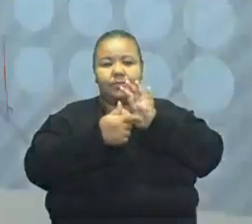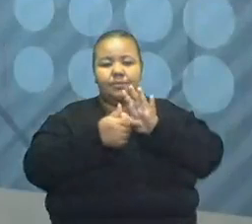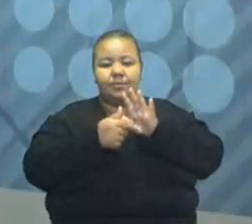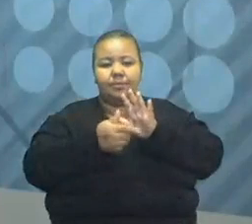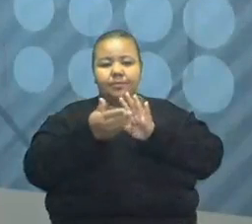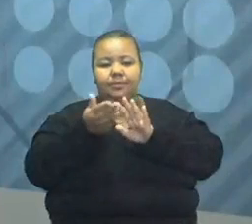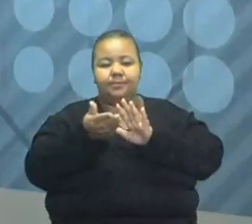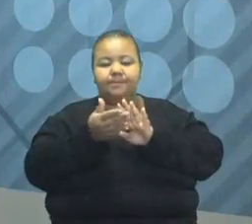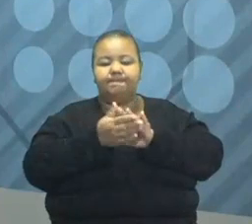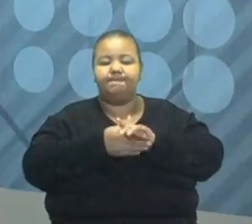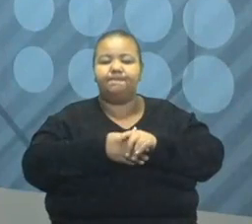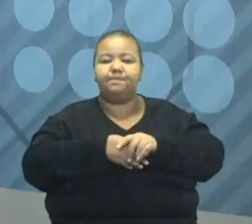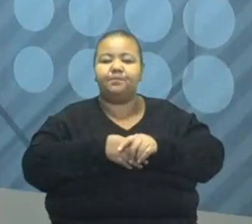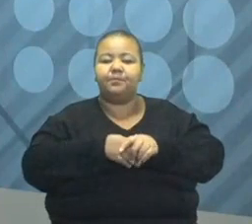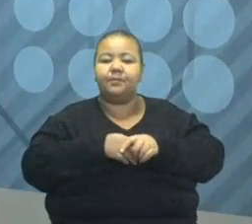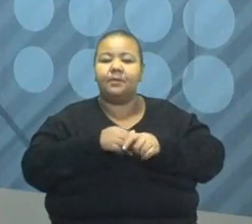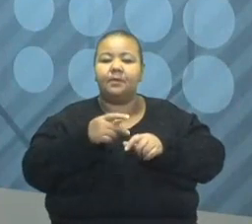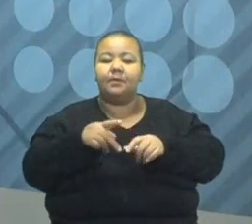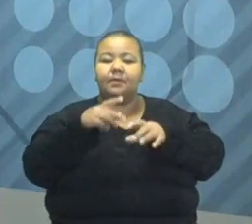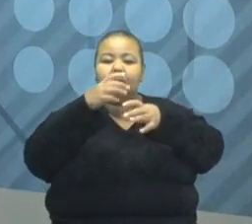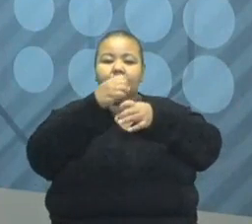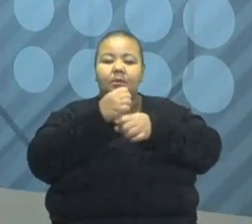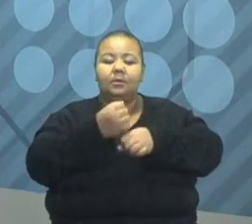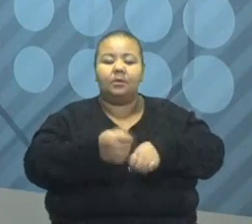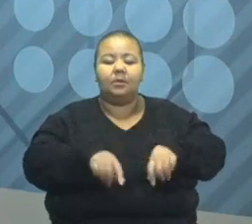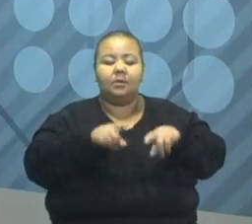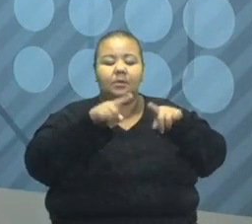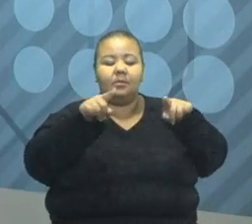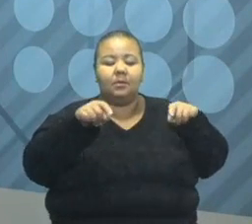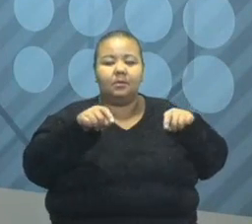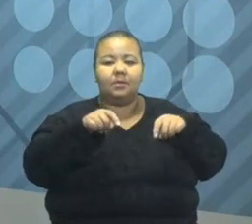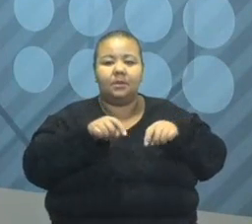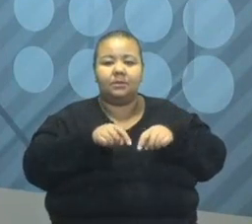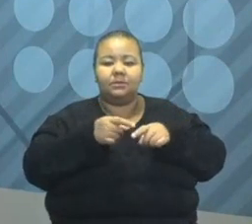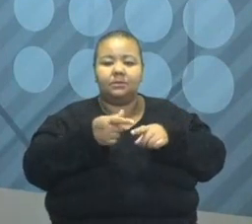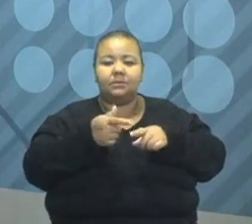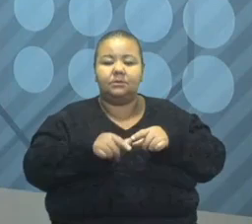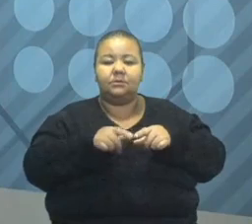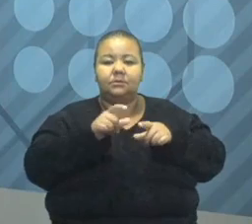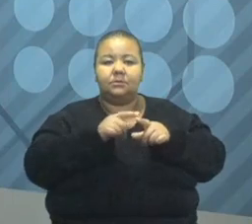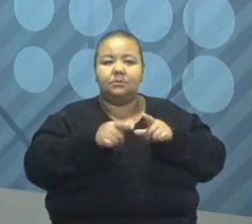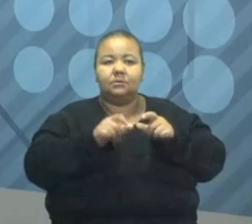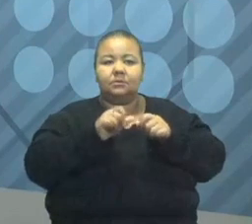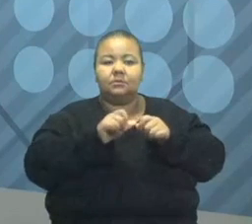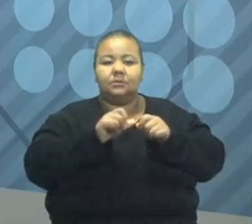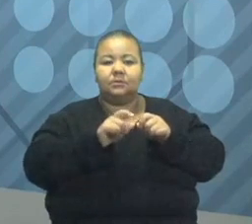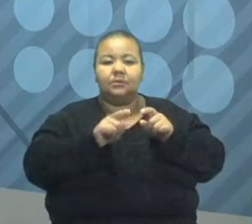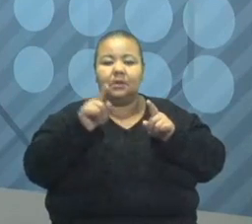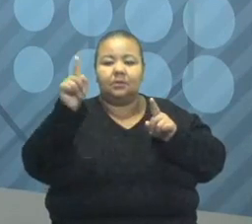a você. Então, veja que para calcular uma matriz de uma ordem quadrada, é só você multiplicar a diagonal